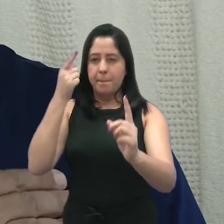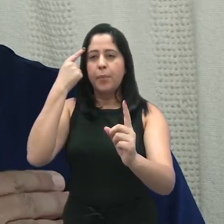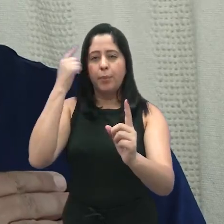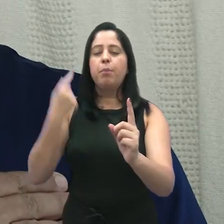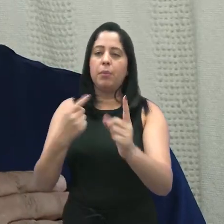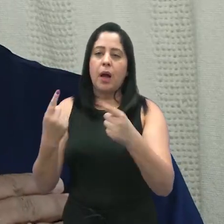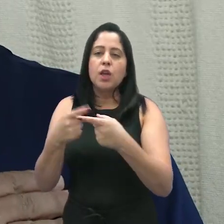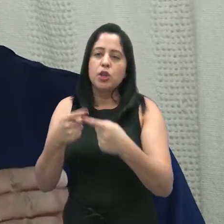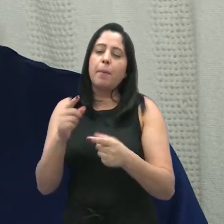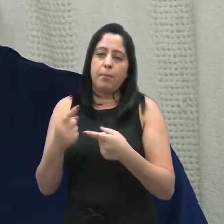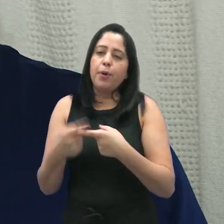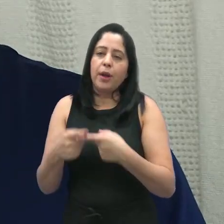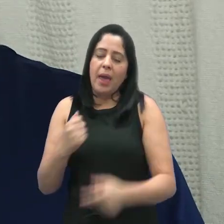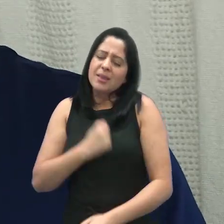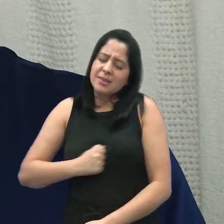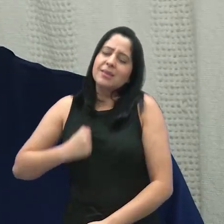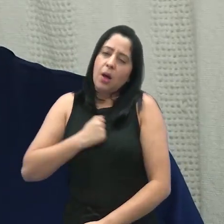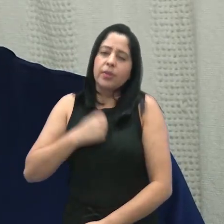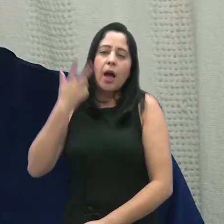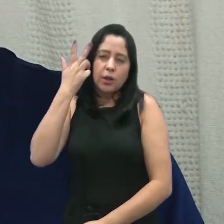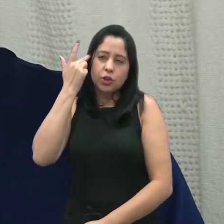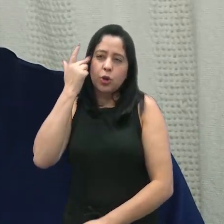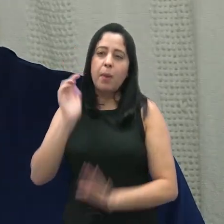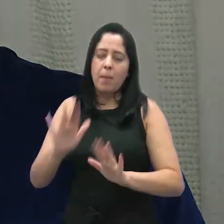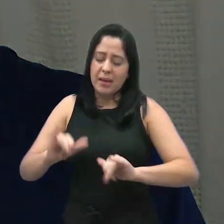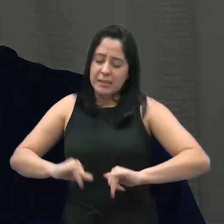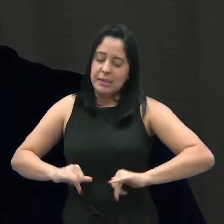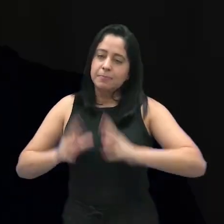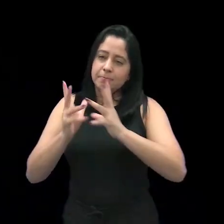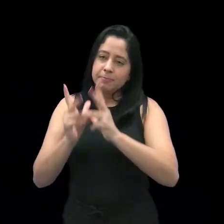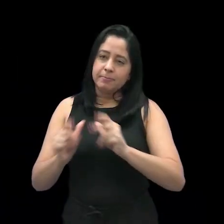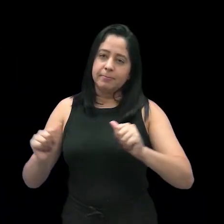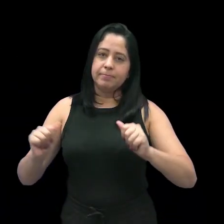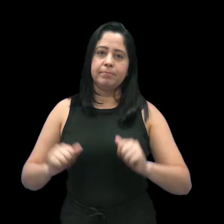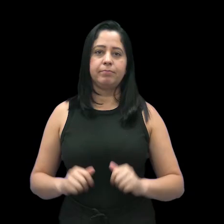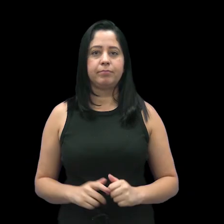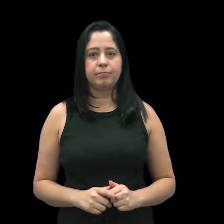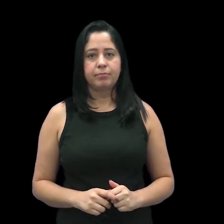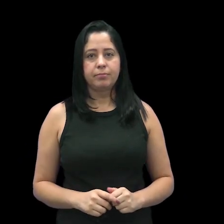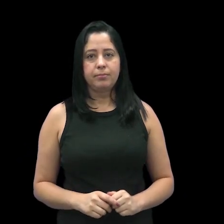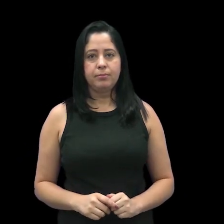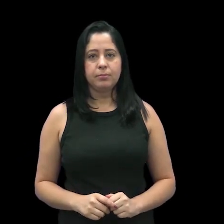mas de saudade, não mais de dor. É esse o trabalho nosso.